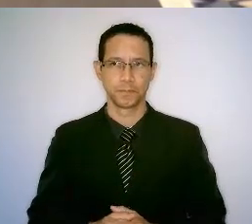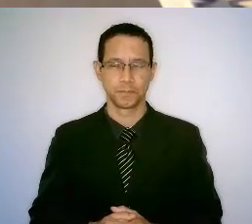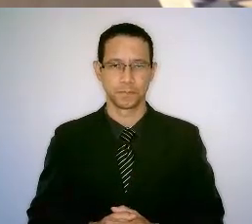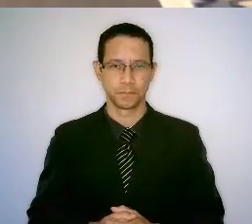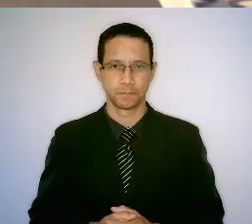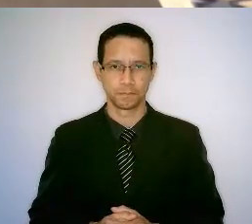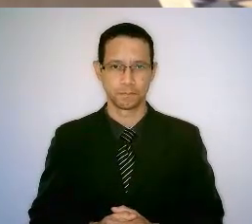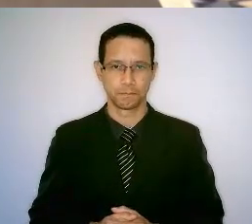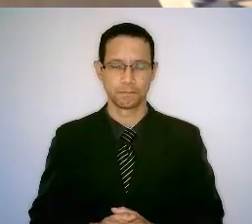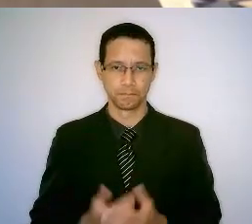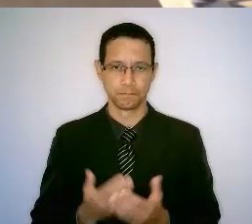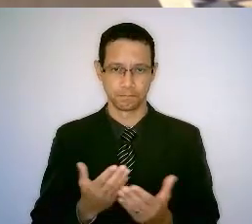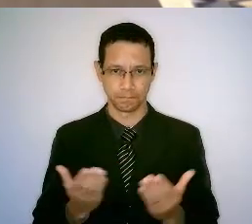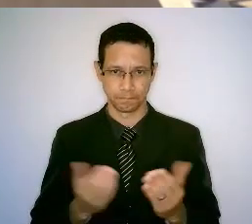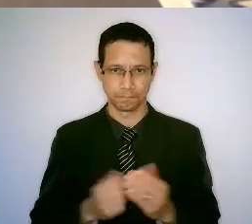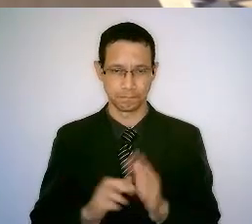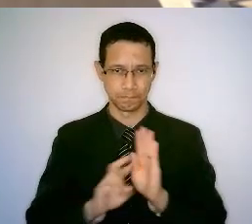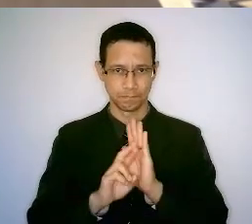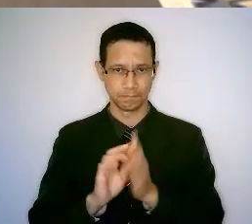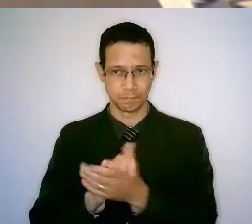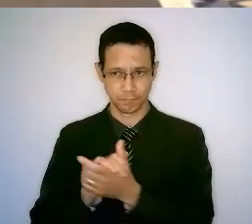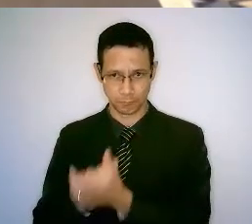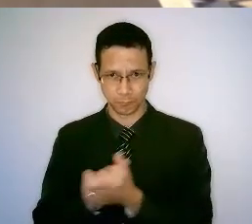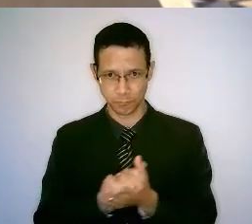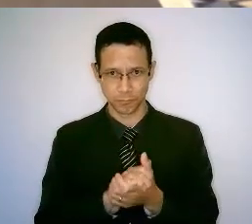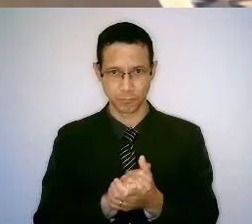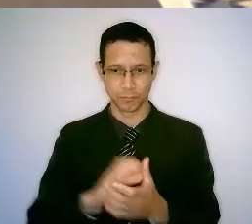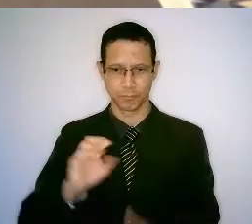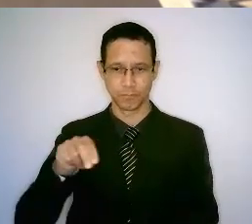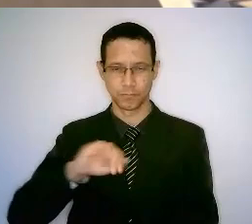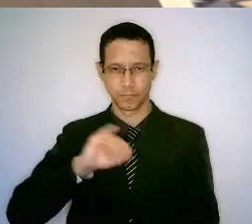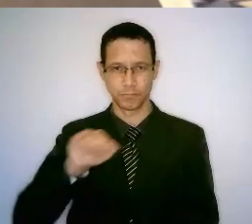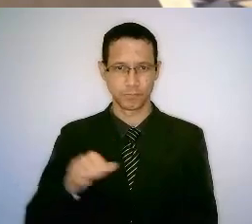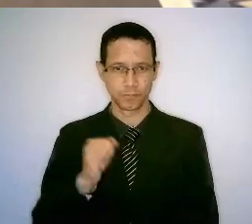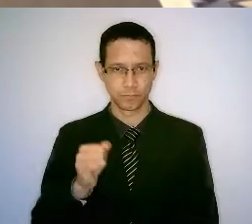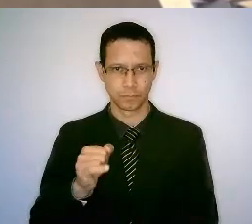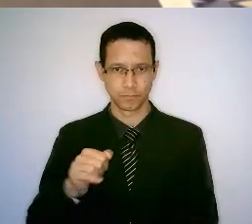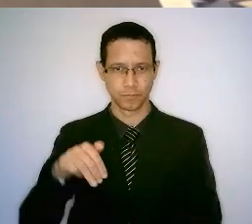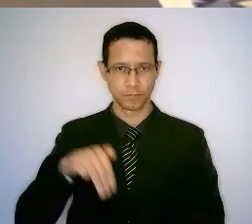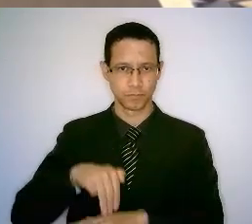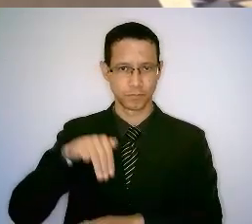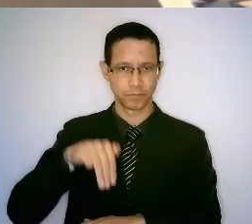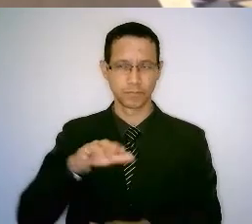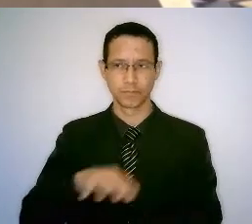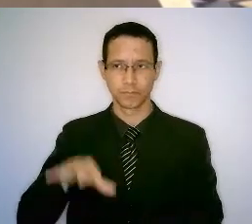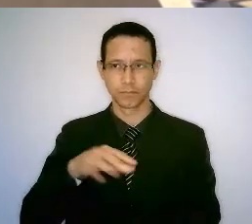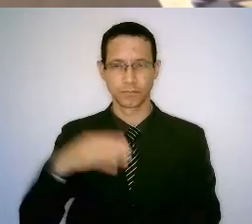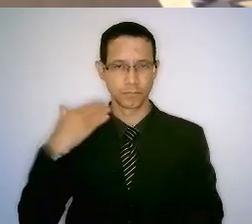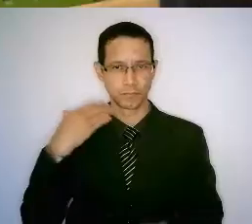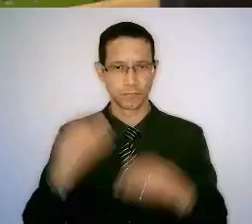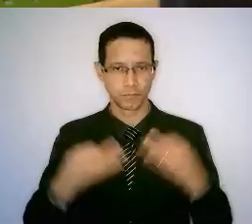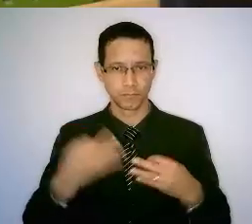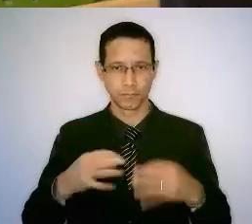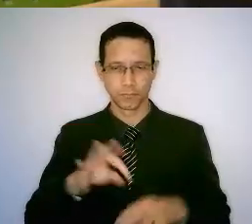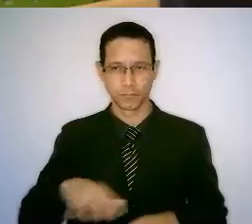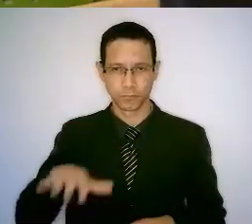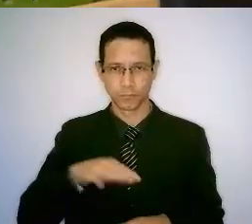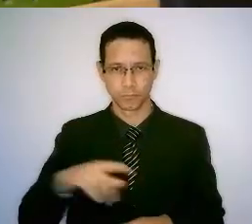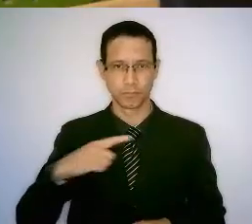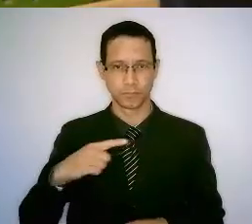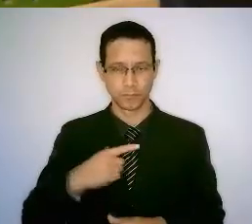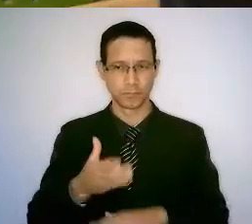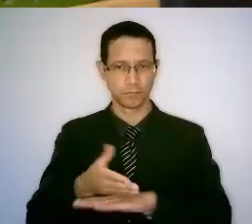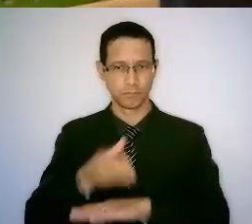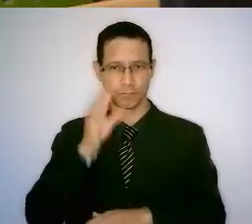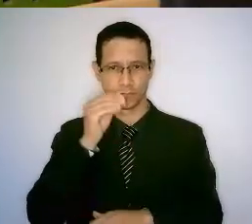através dos quais eu cumprimento toda a equipe do Conselho Nacional de Justiça, magistrados, magistradas, servidores e servidoras que estarão